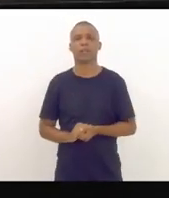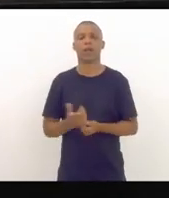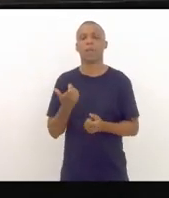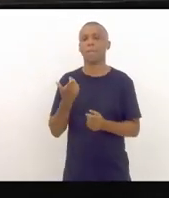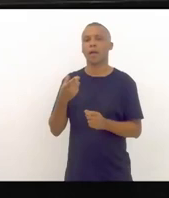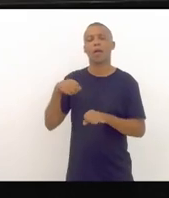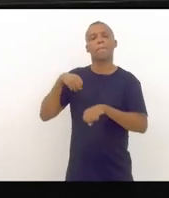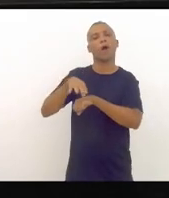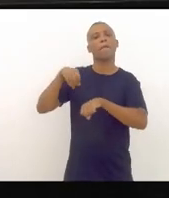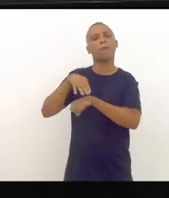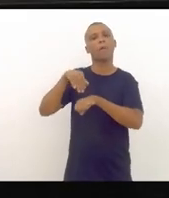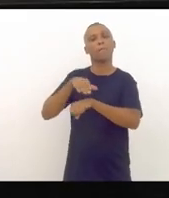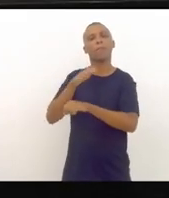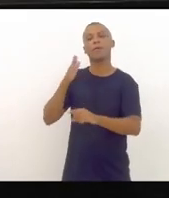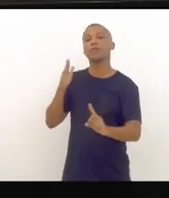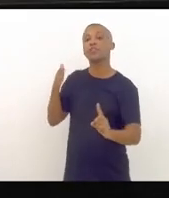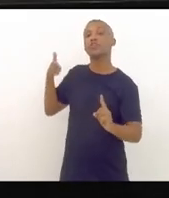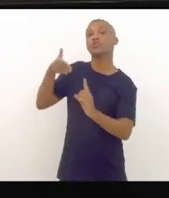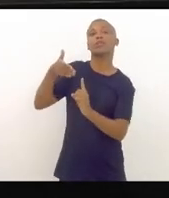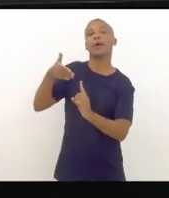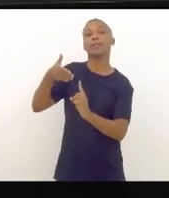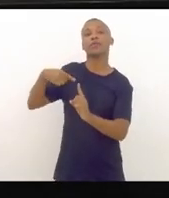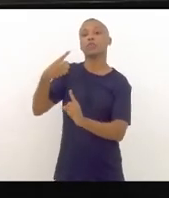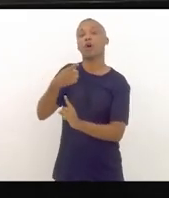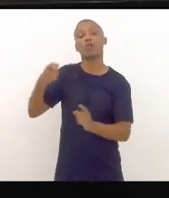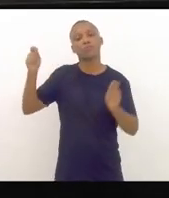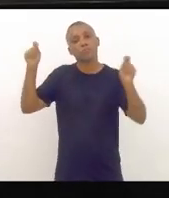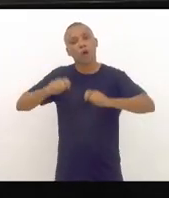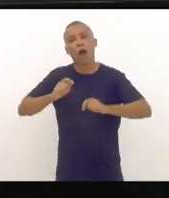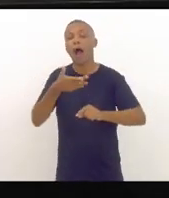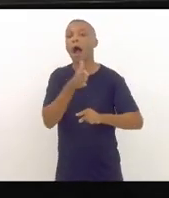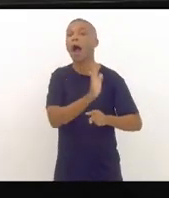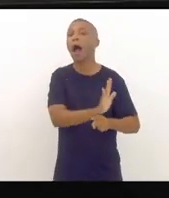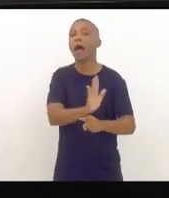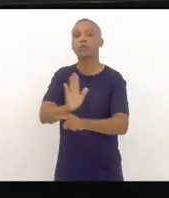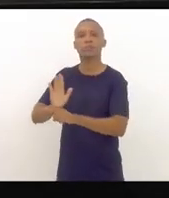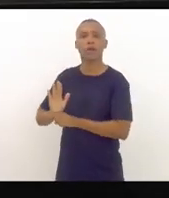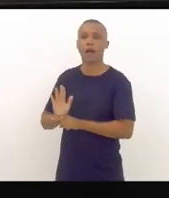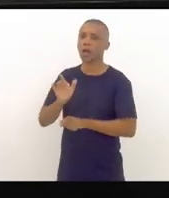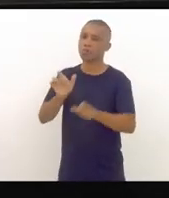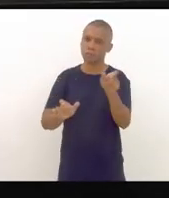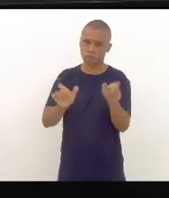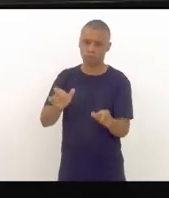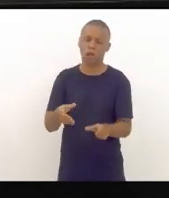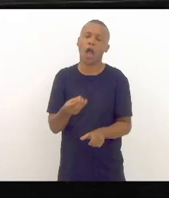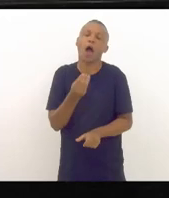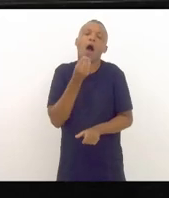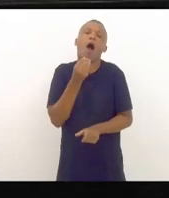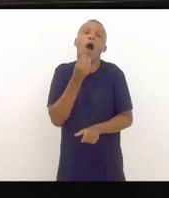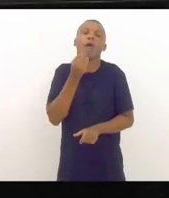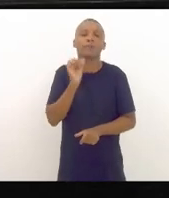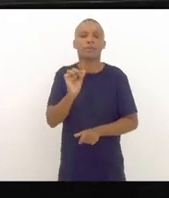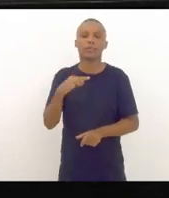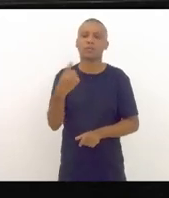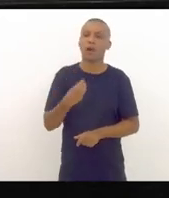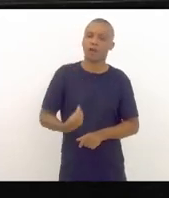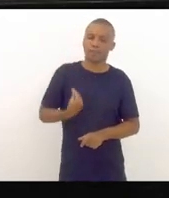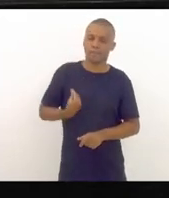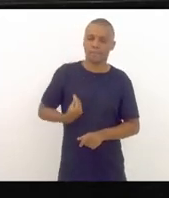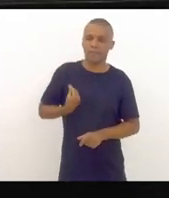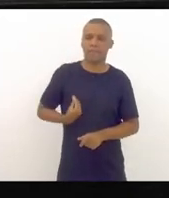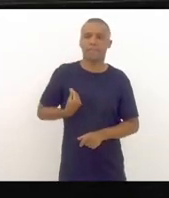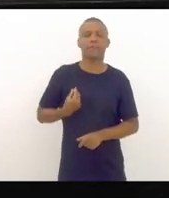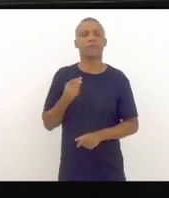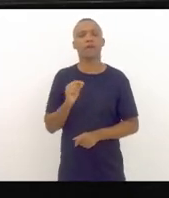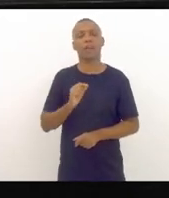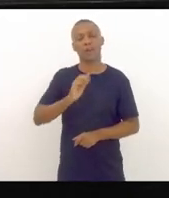da gente poder, definitivamente, ajudar as pessoas. É claro que a gente vive